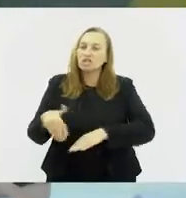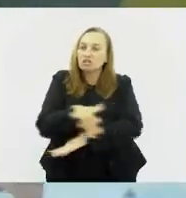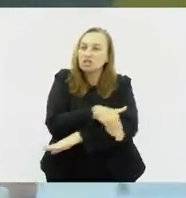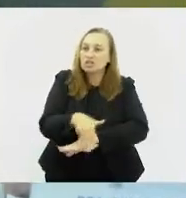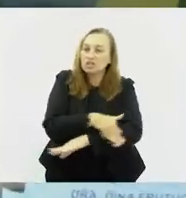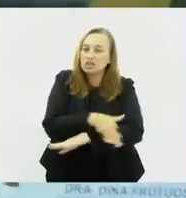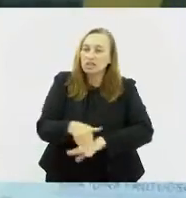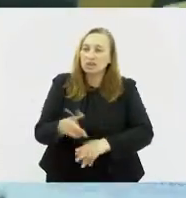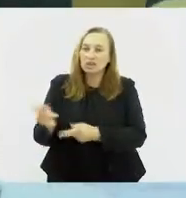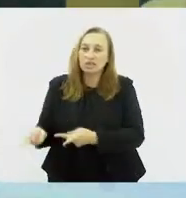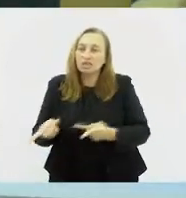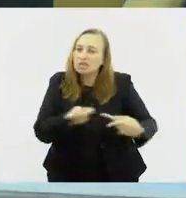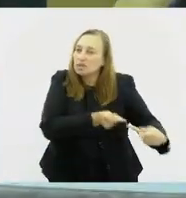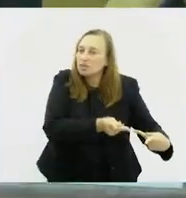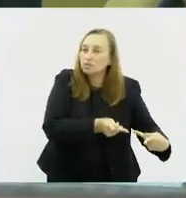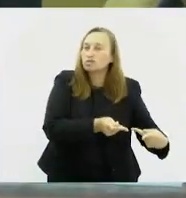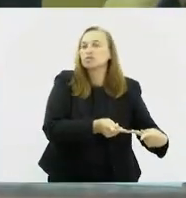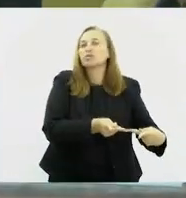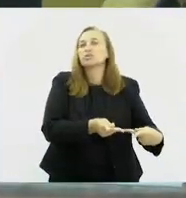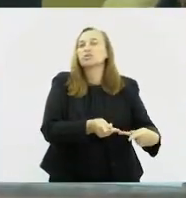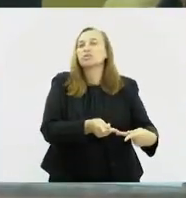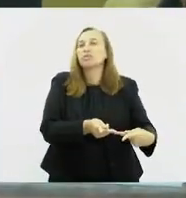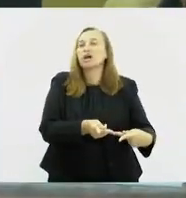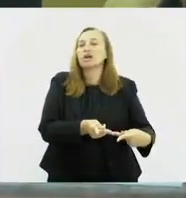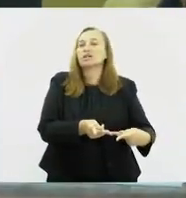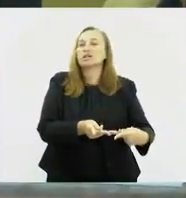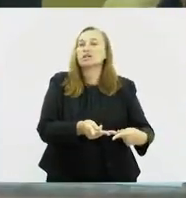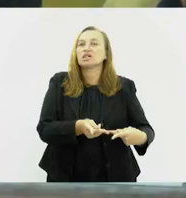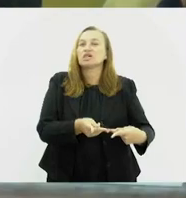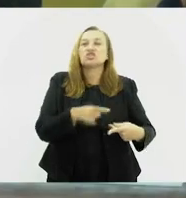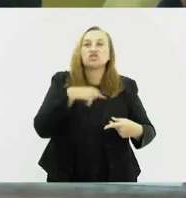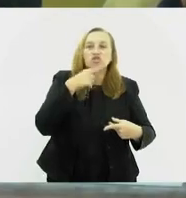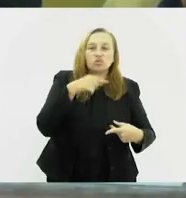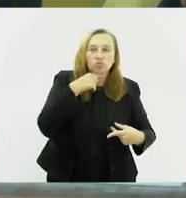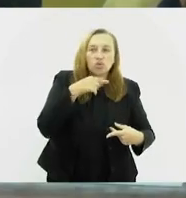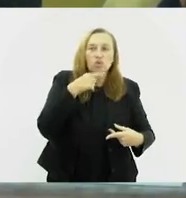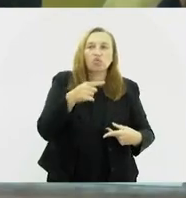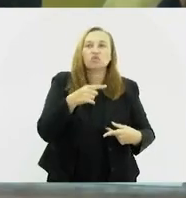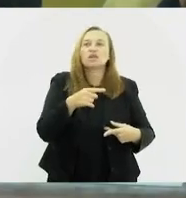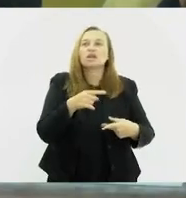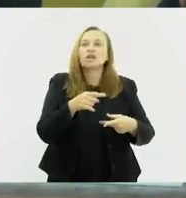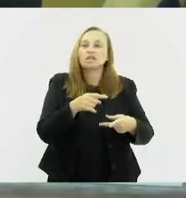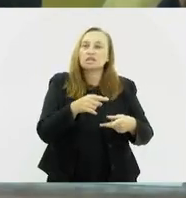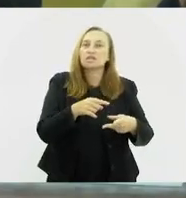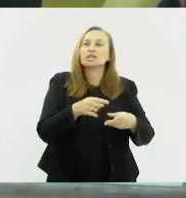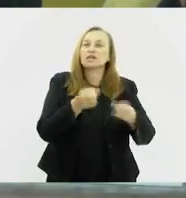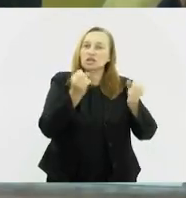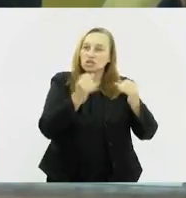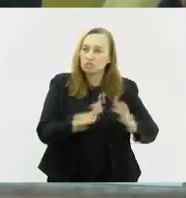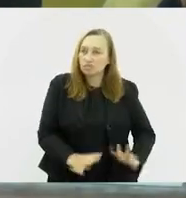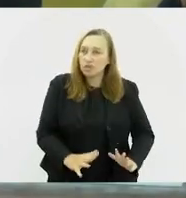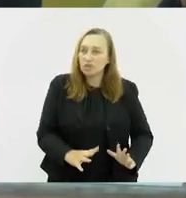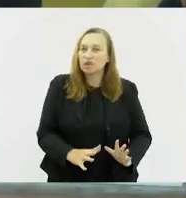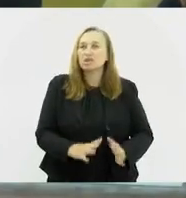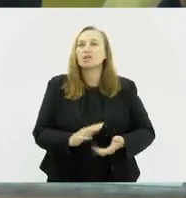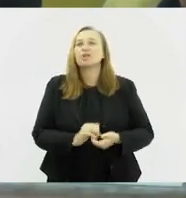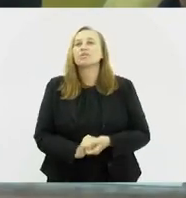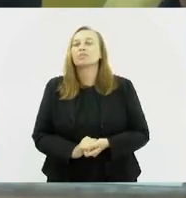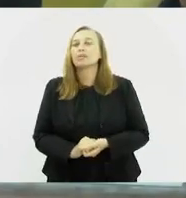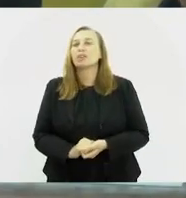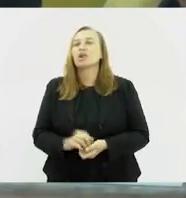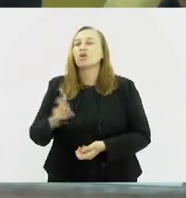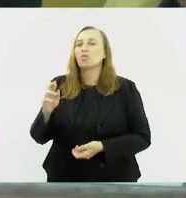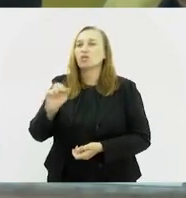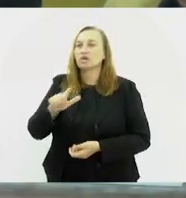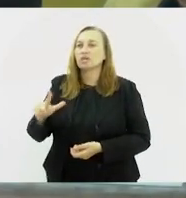as dúvidas, falam das dificuldades, e isso é muito importante. Pelas contas do coronel Henrique, já entregamos